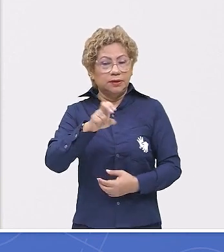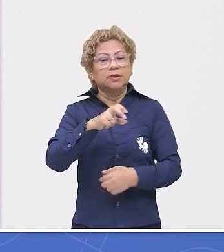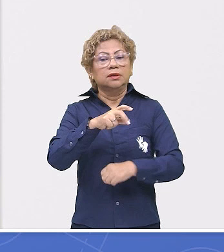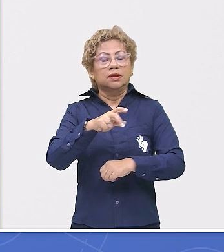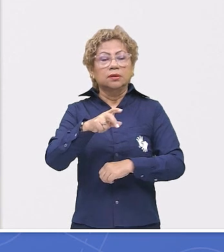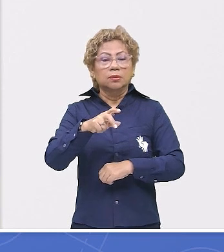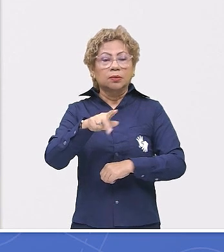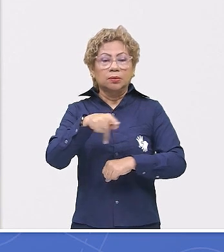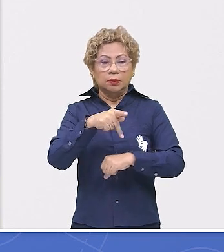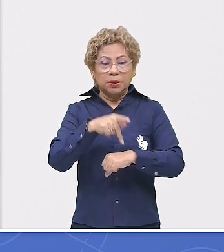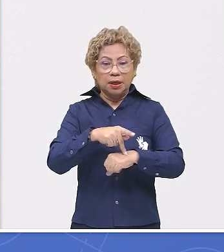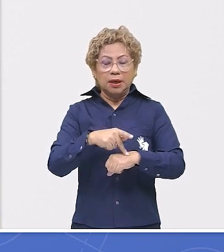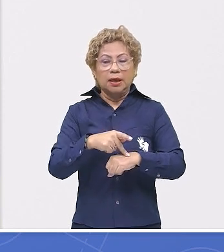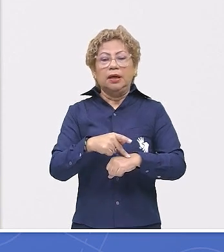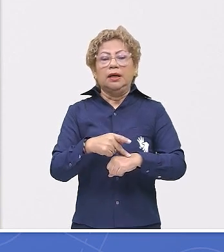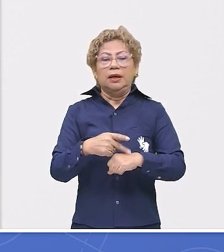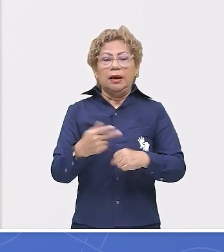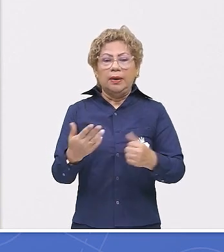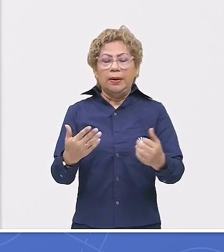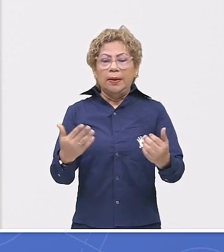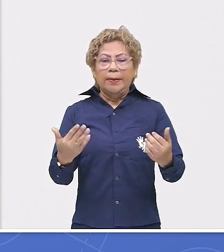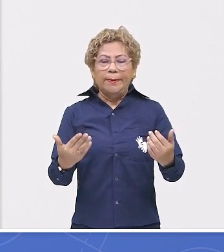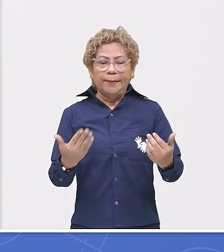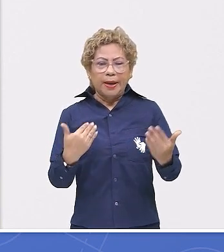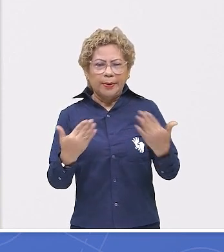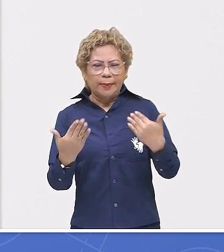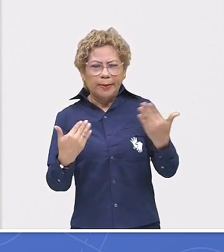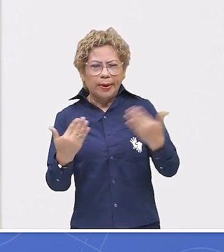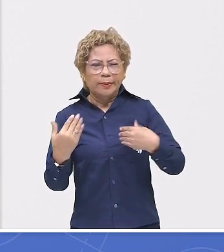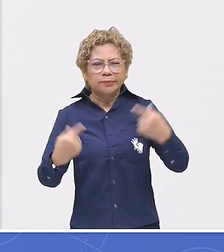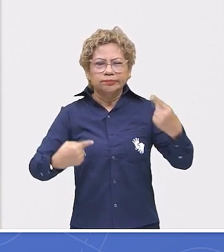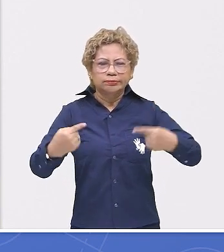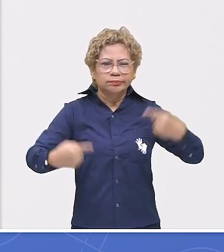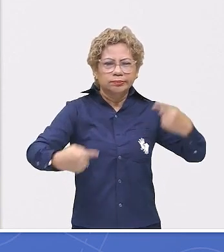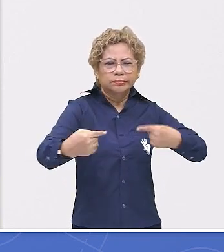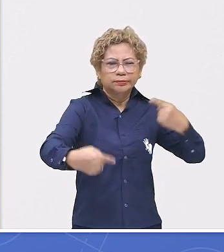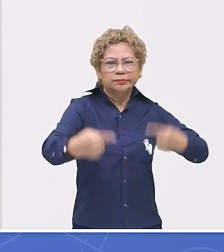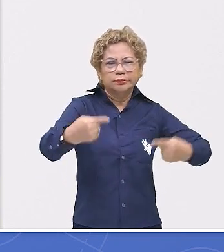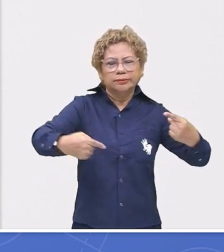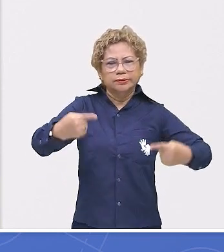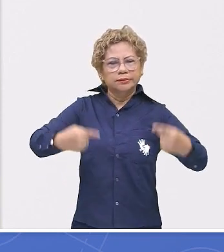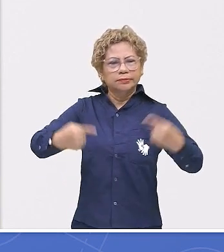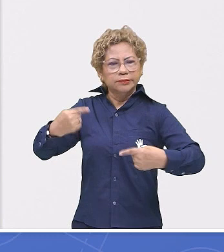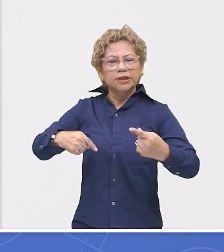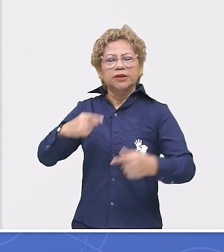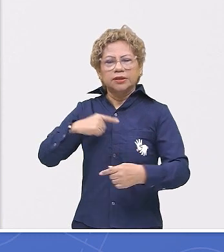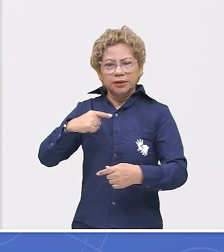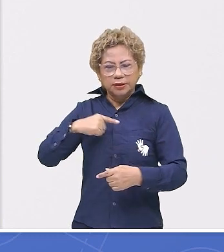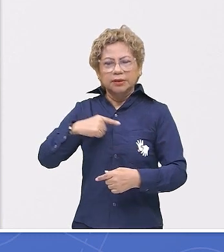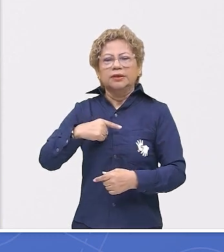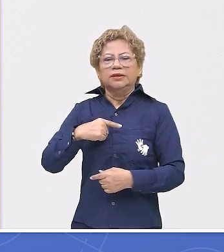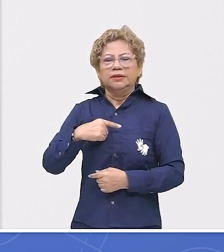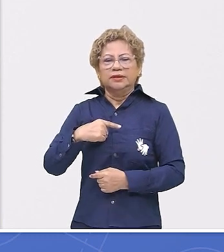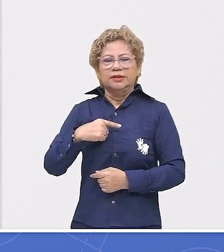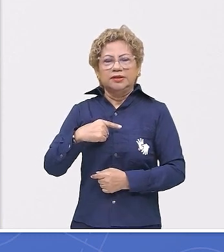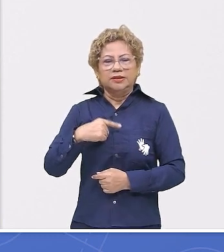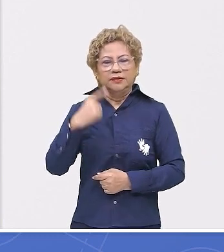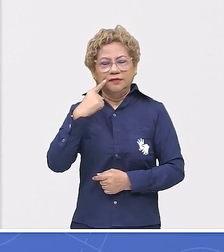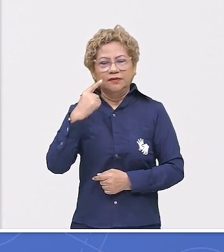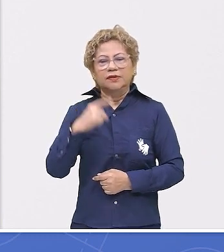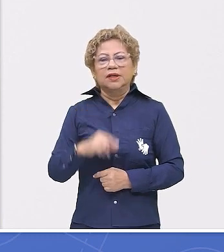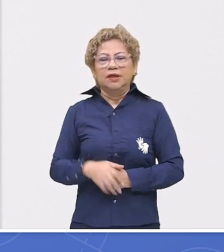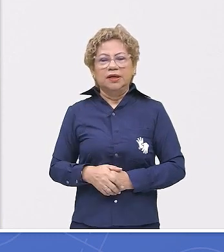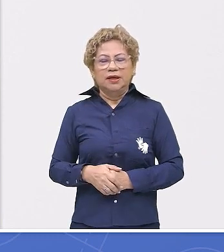países reunidos, eles acabaram entrando em um acordo e tiveram uma linha de referência para poder criar os fusos horários.